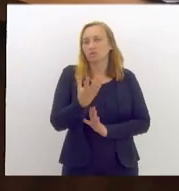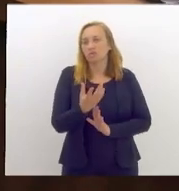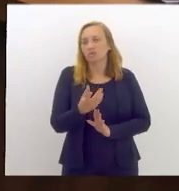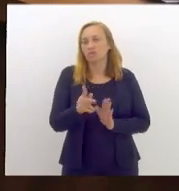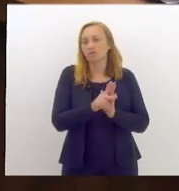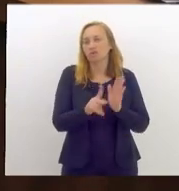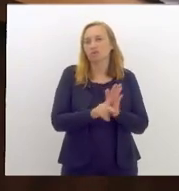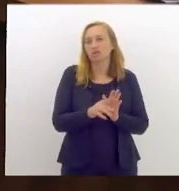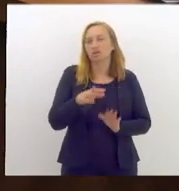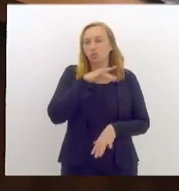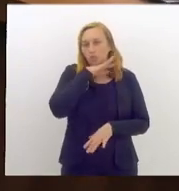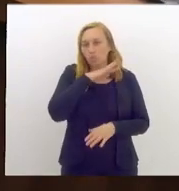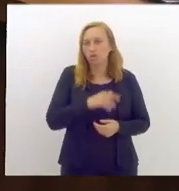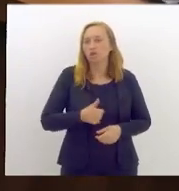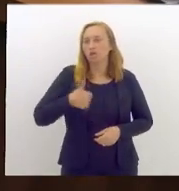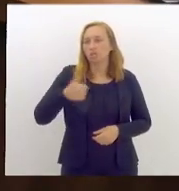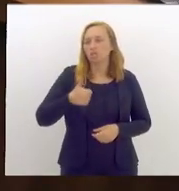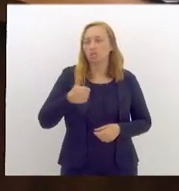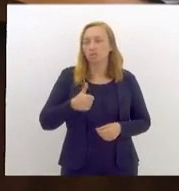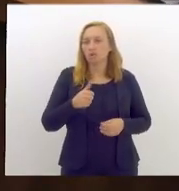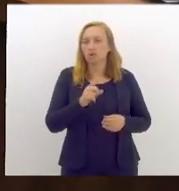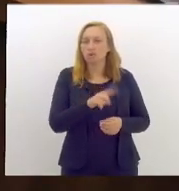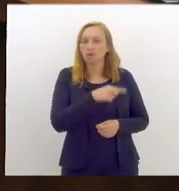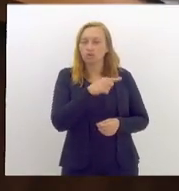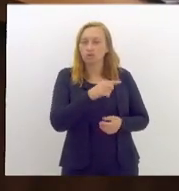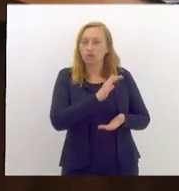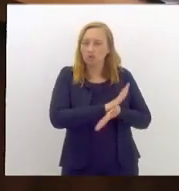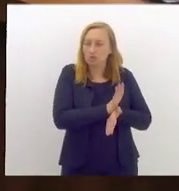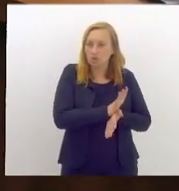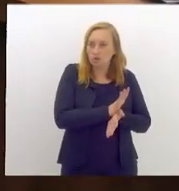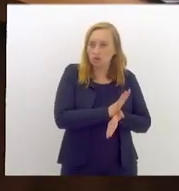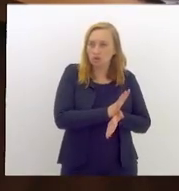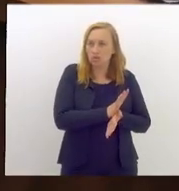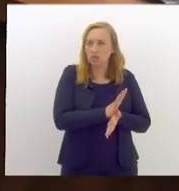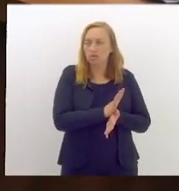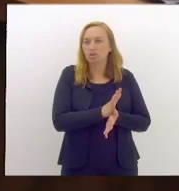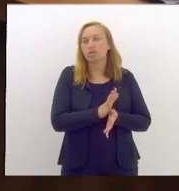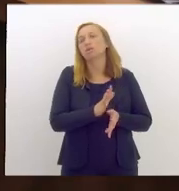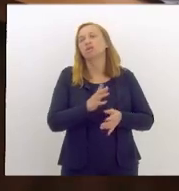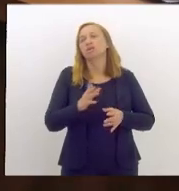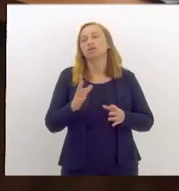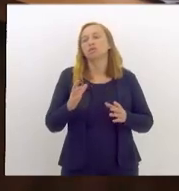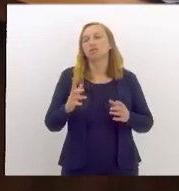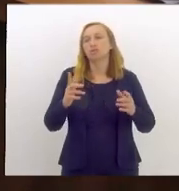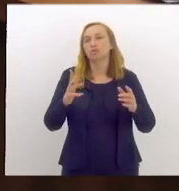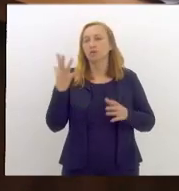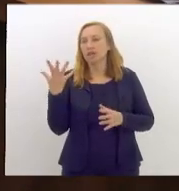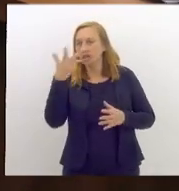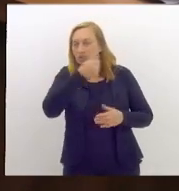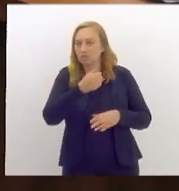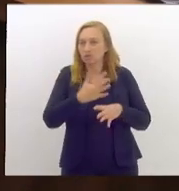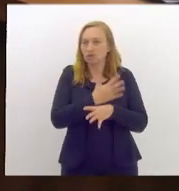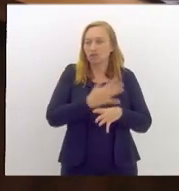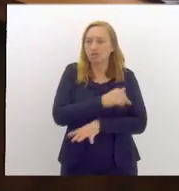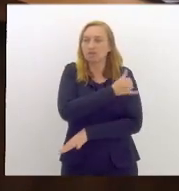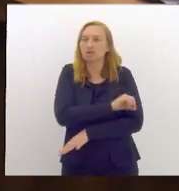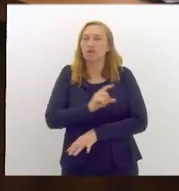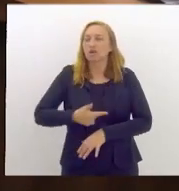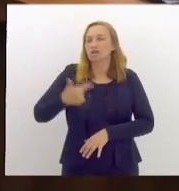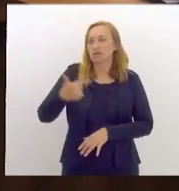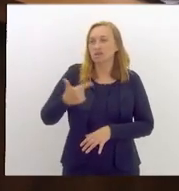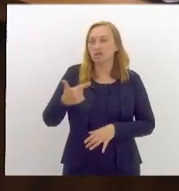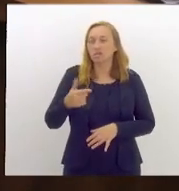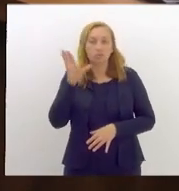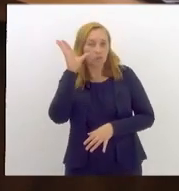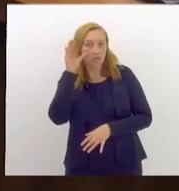mal apresentado o banheiro buraco do lume da paisagem política do Rio de Janeiro e segundo fazer jogadas é